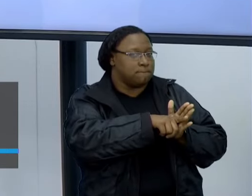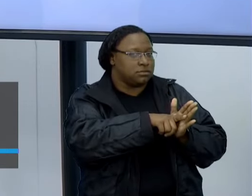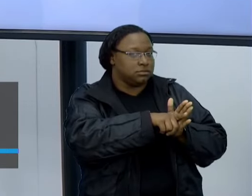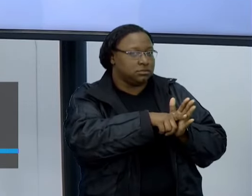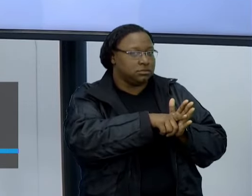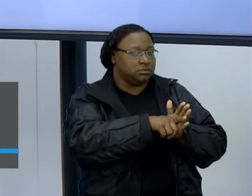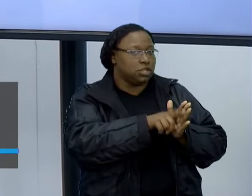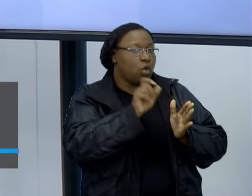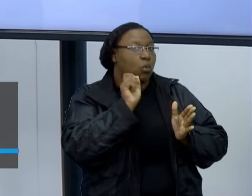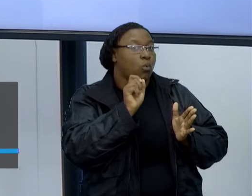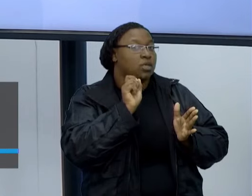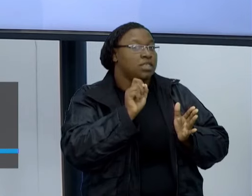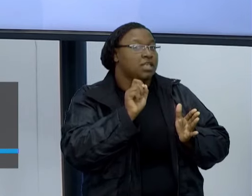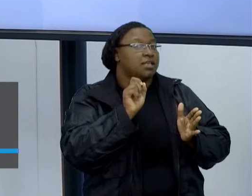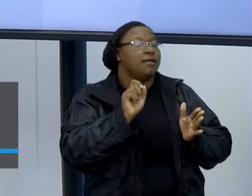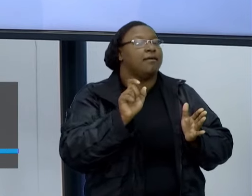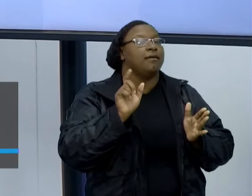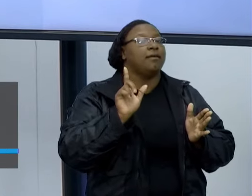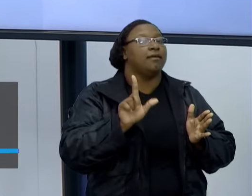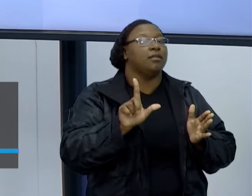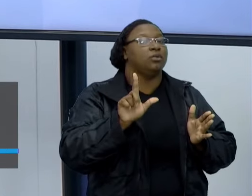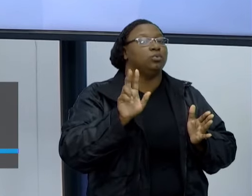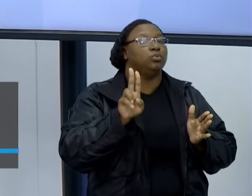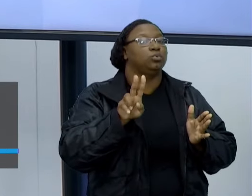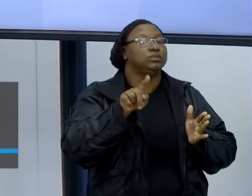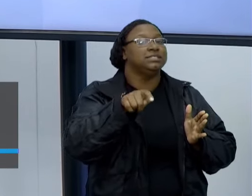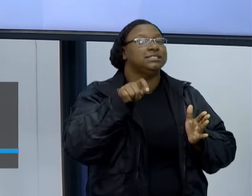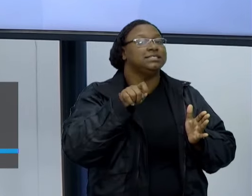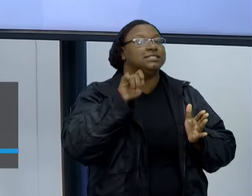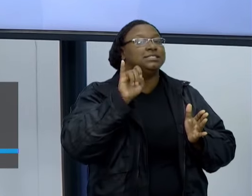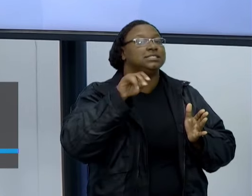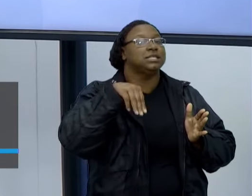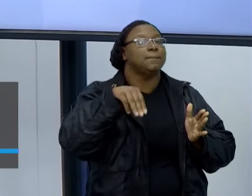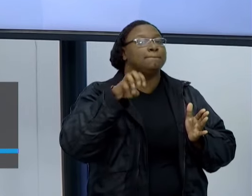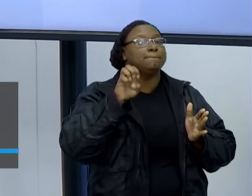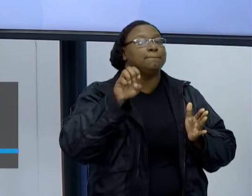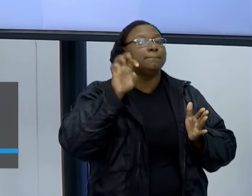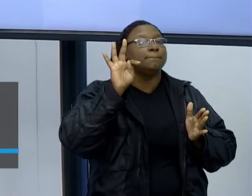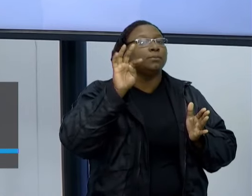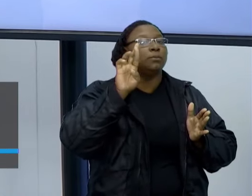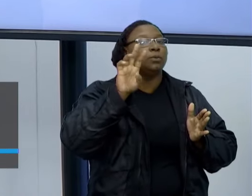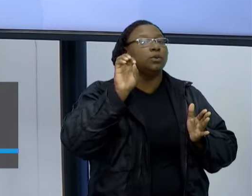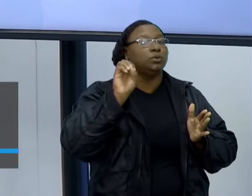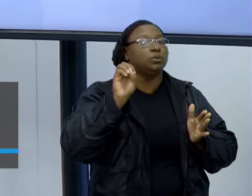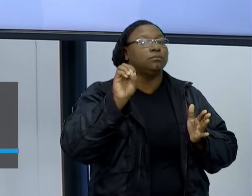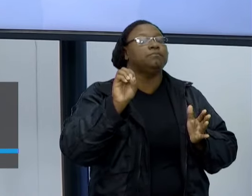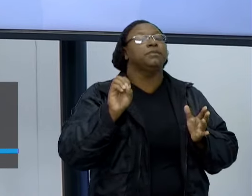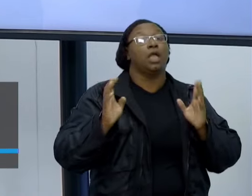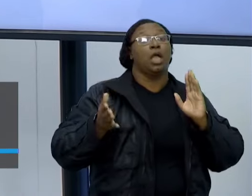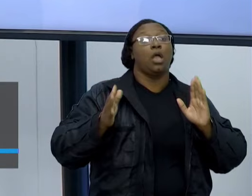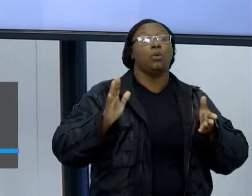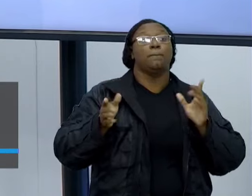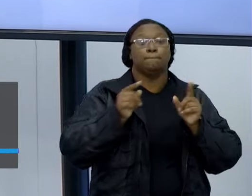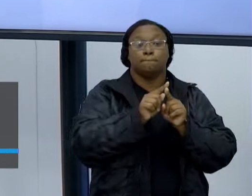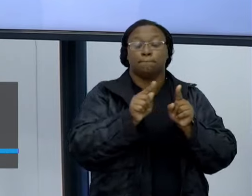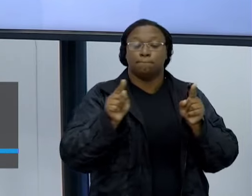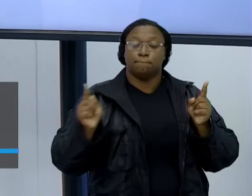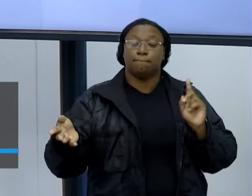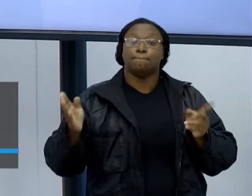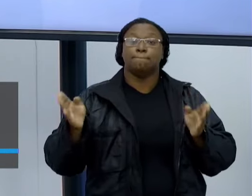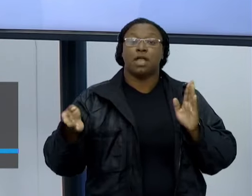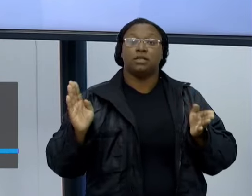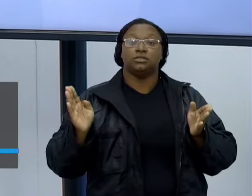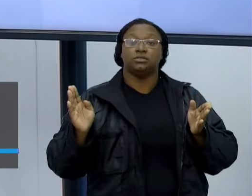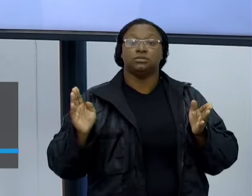é um luxímetro. É claro, o Magno já te deu a dica, é o que mede a quantidade de lux. Mas o que acontece? Isso